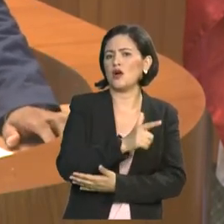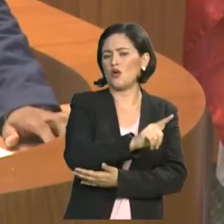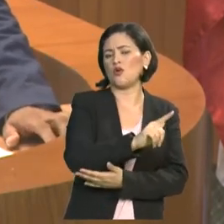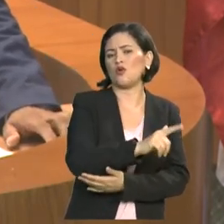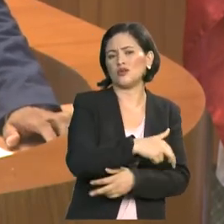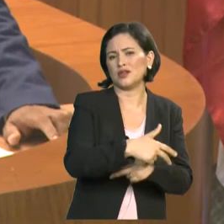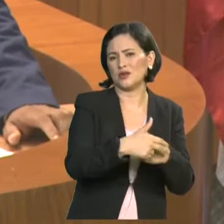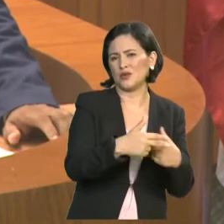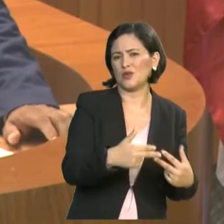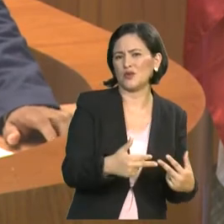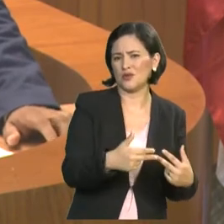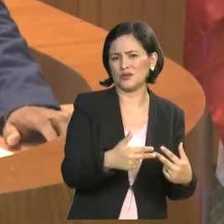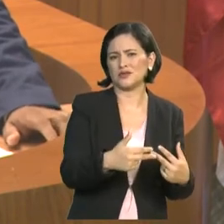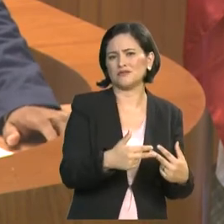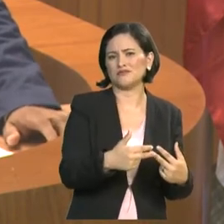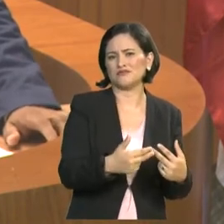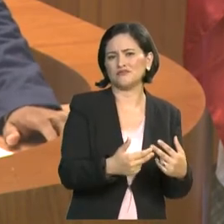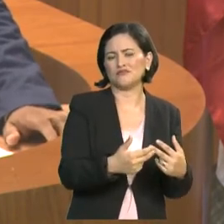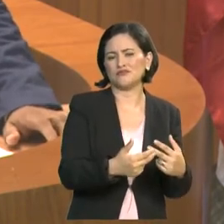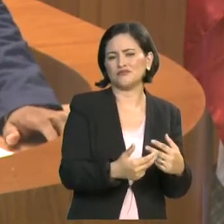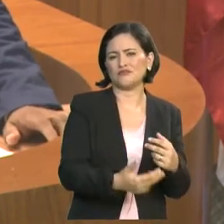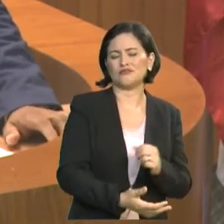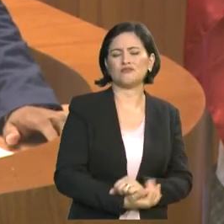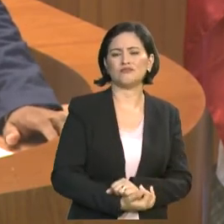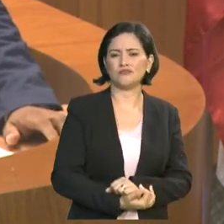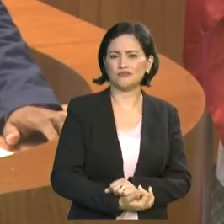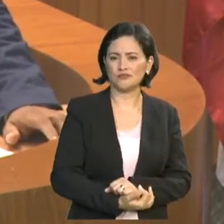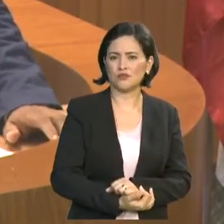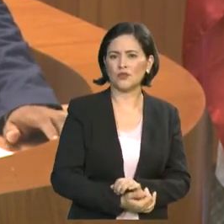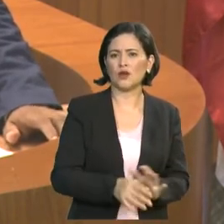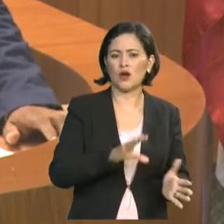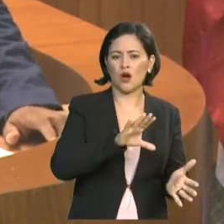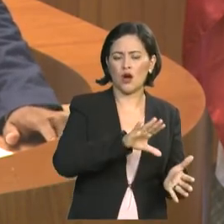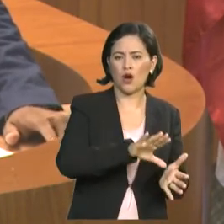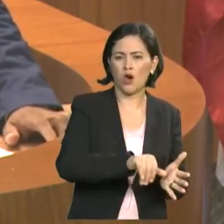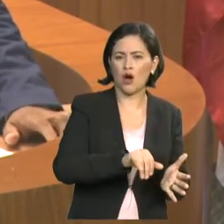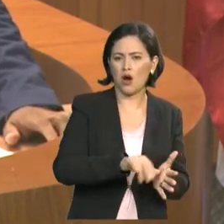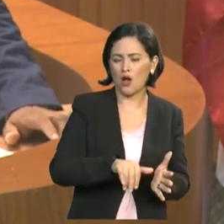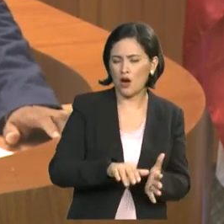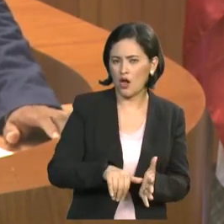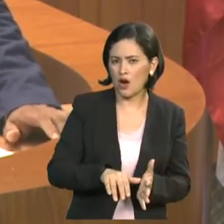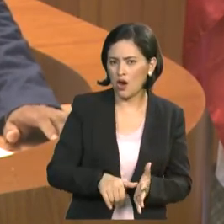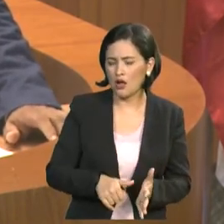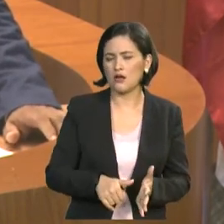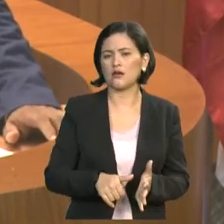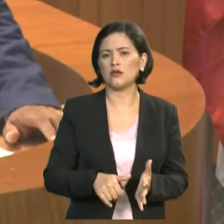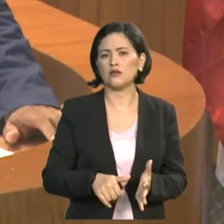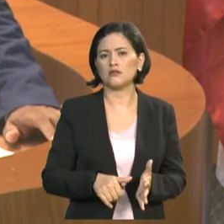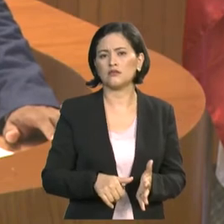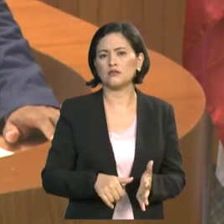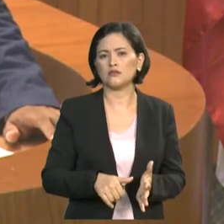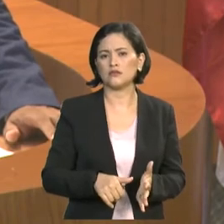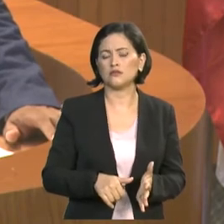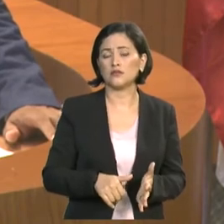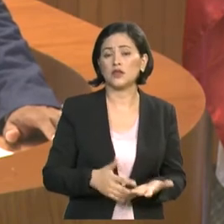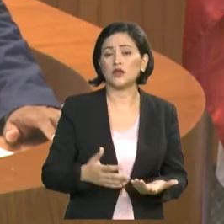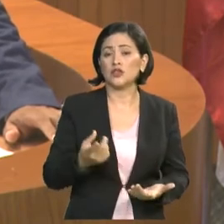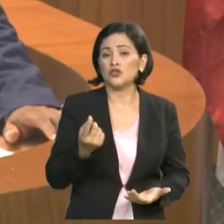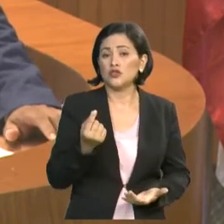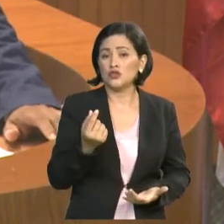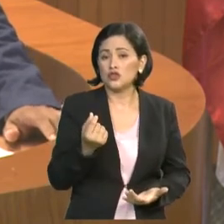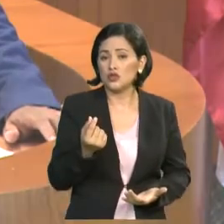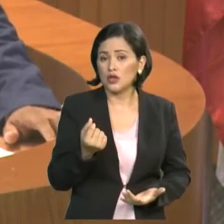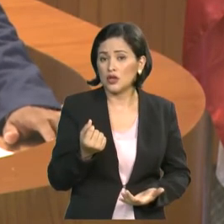pessoas se utilizam da corrupção para retirar esse dinheiro do tratamento das pessoas que poderiam estar vivas hoje, poderiam estar salvas